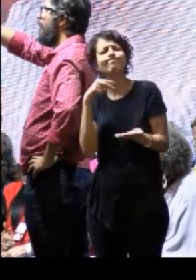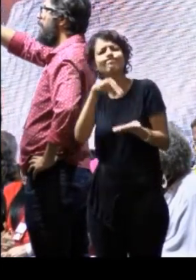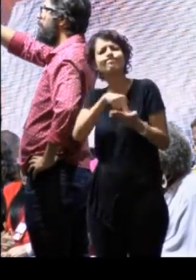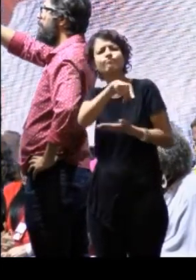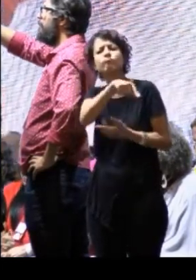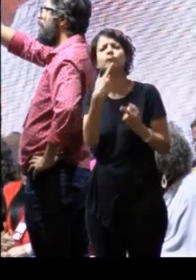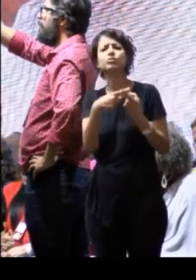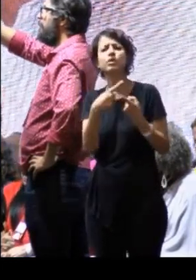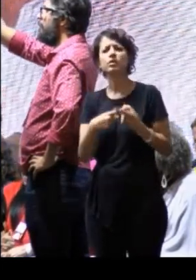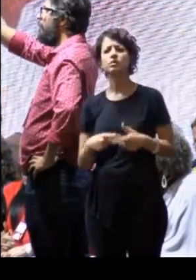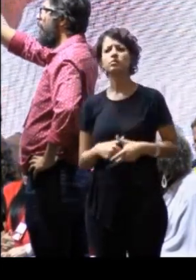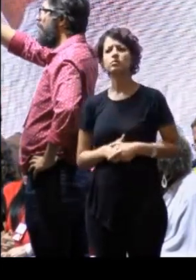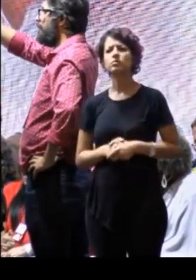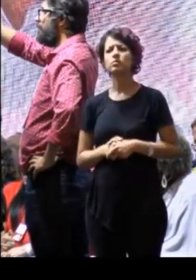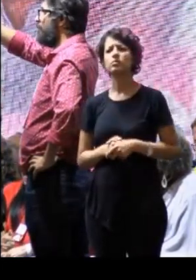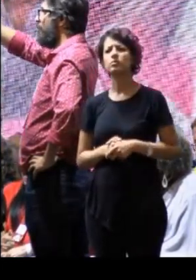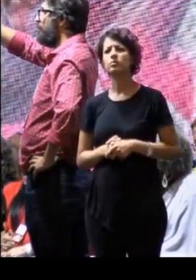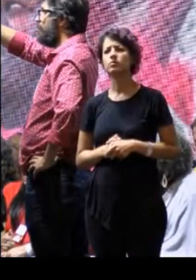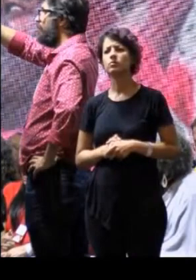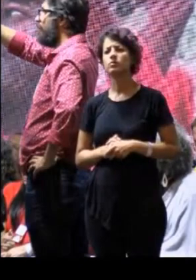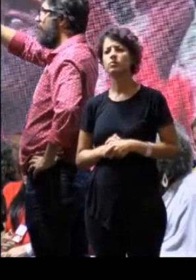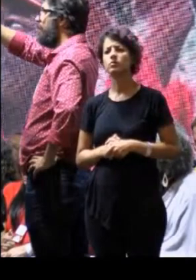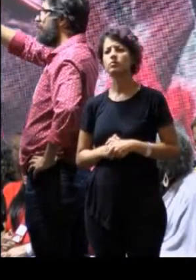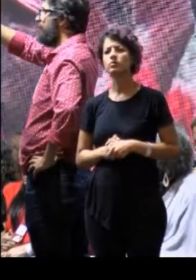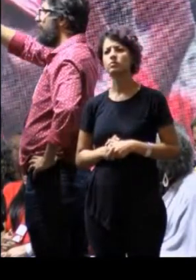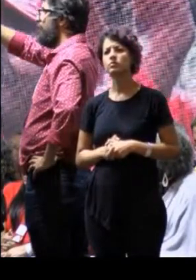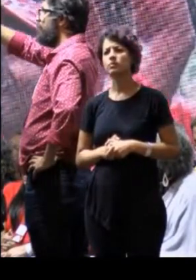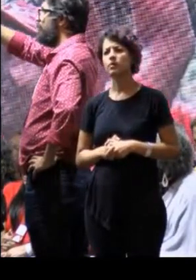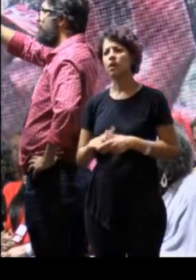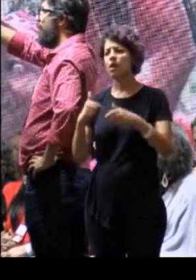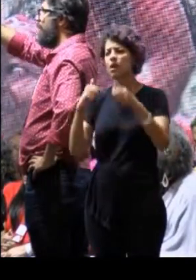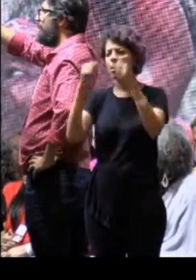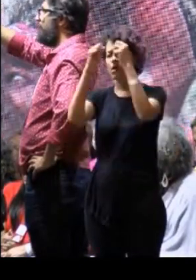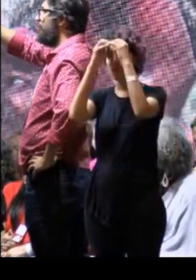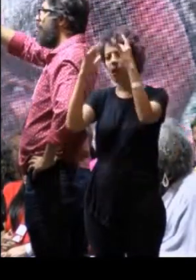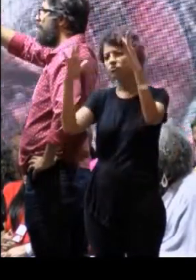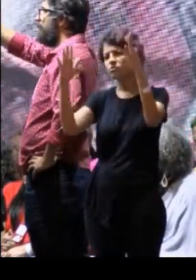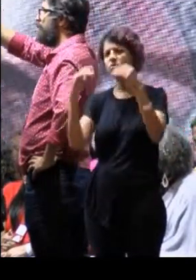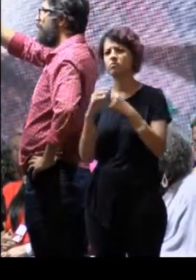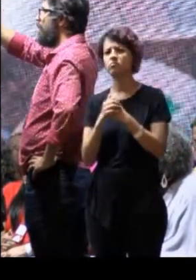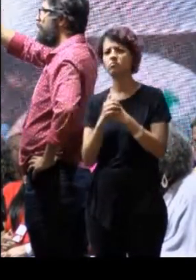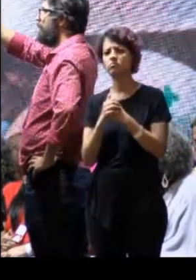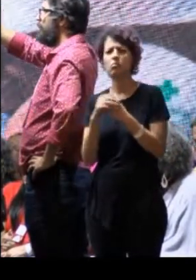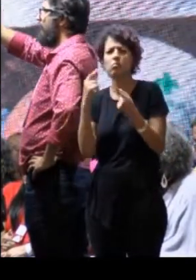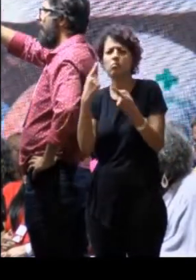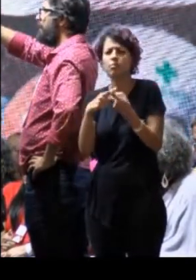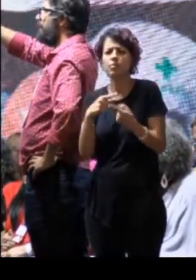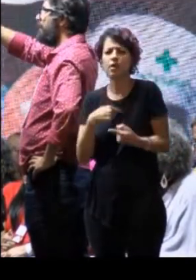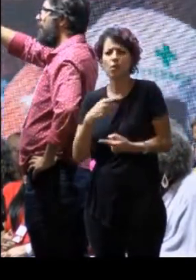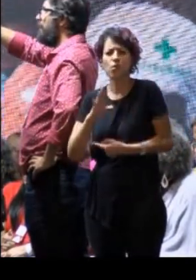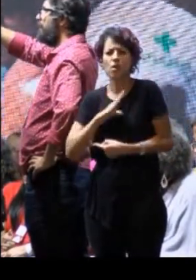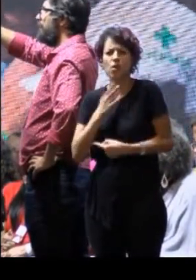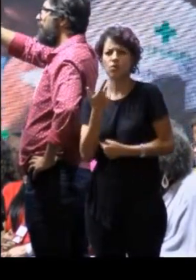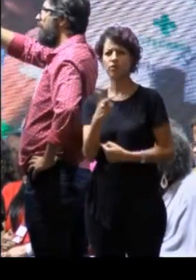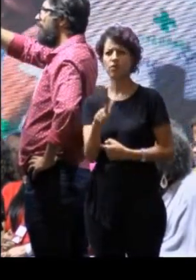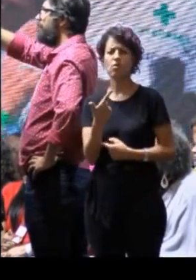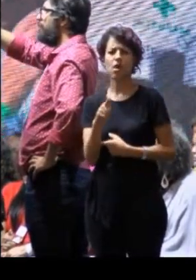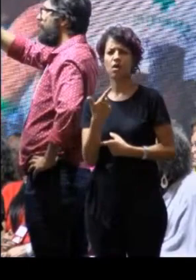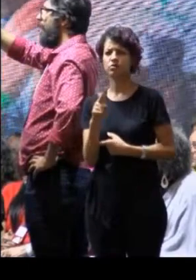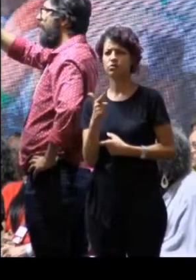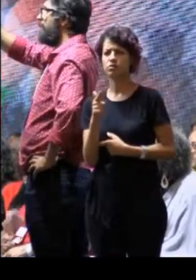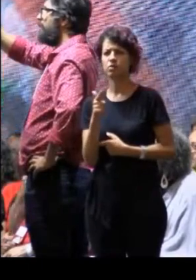dentro. Eu ficava imaginando por que não tivera a coragem de